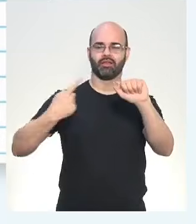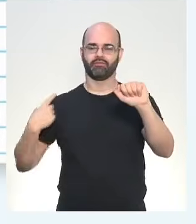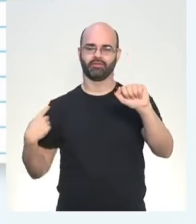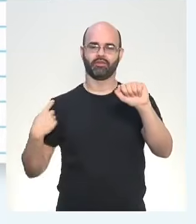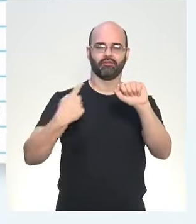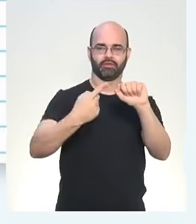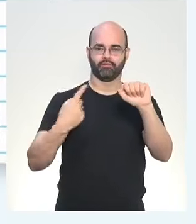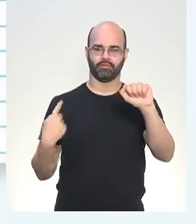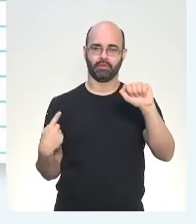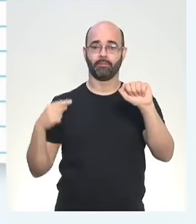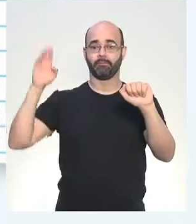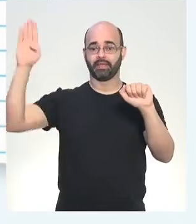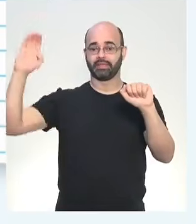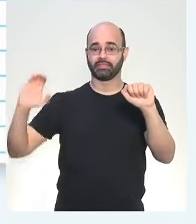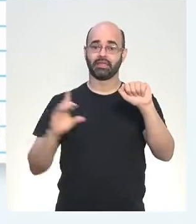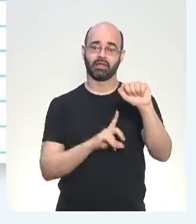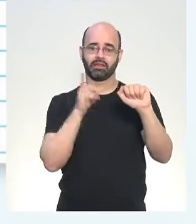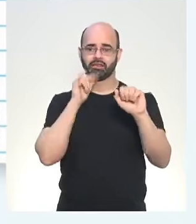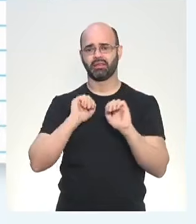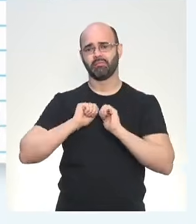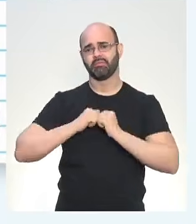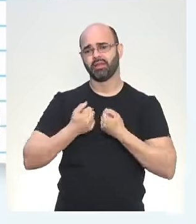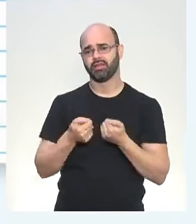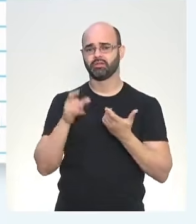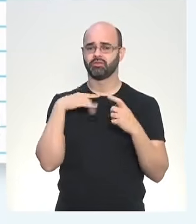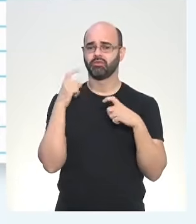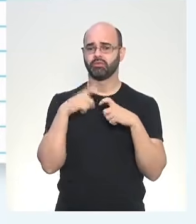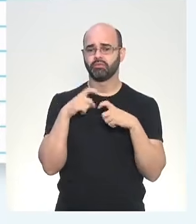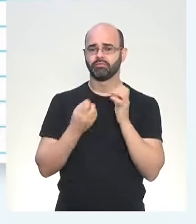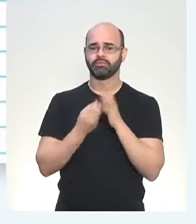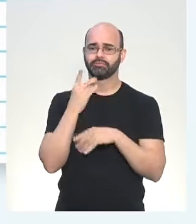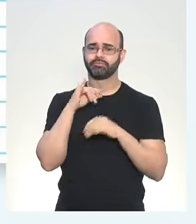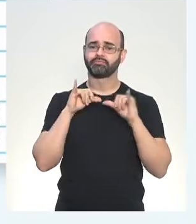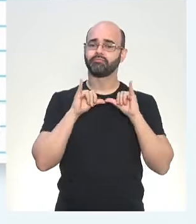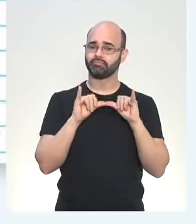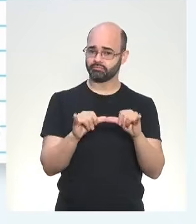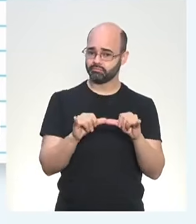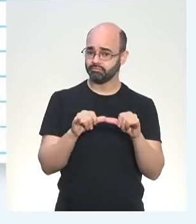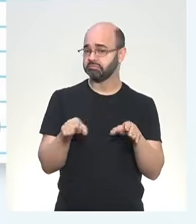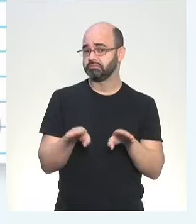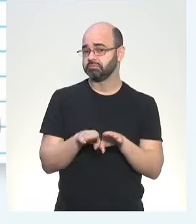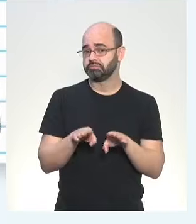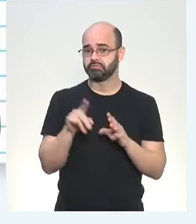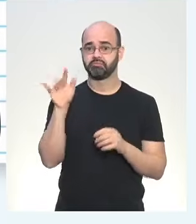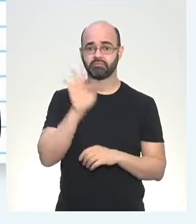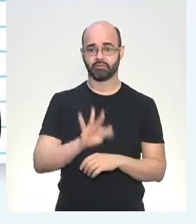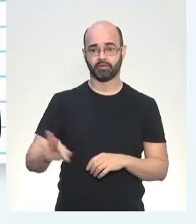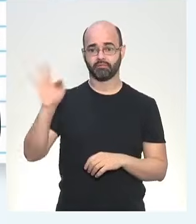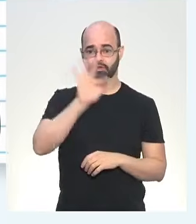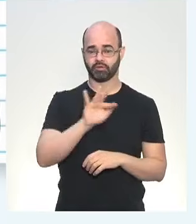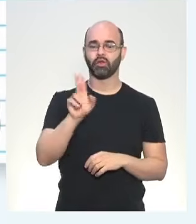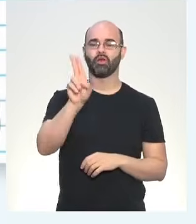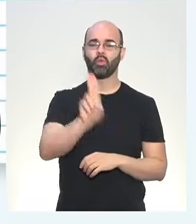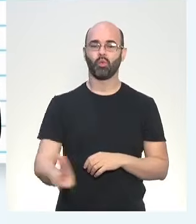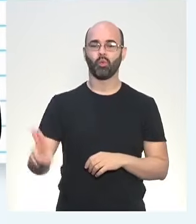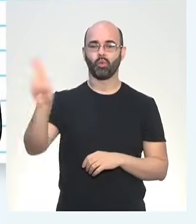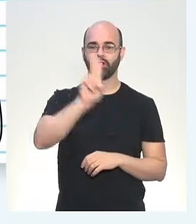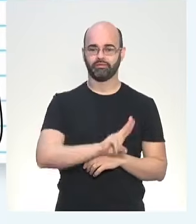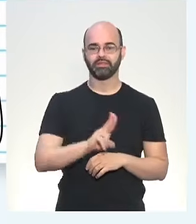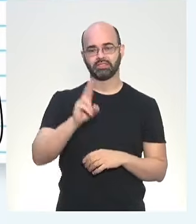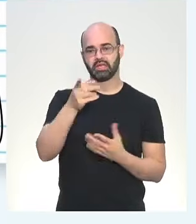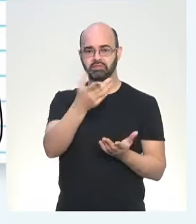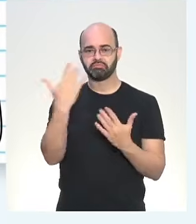D, começam a surgir padarias, consultórios médicos, supermercados e até mesmo universidades para atender a essa nova